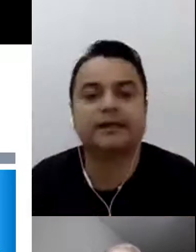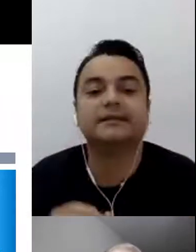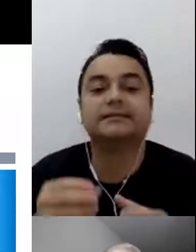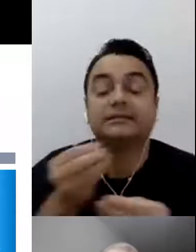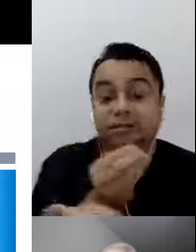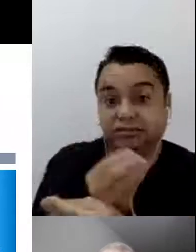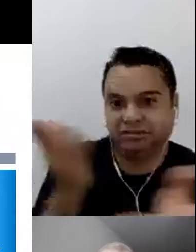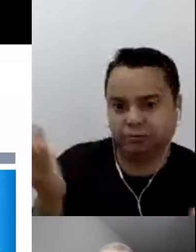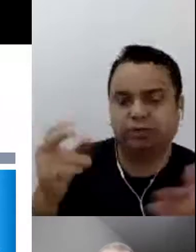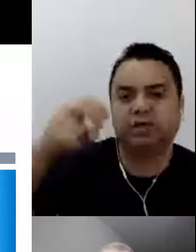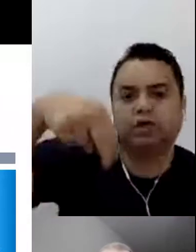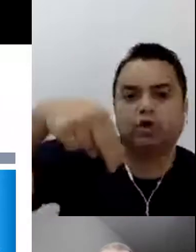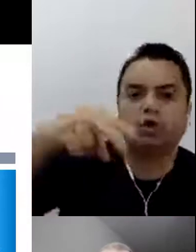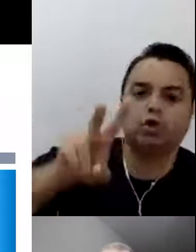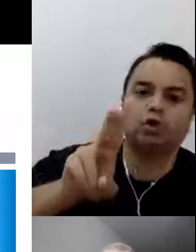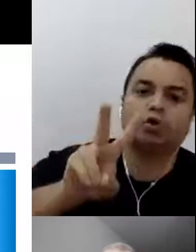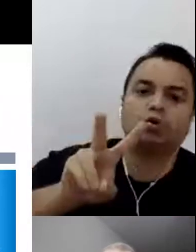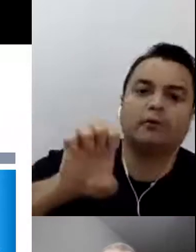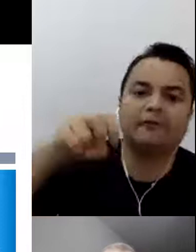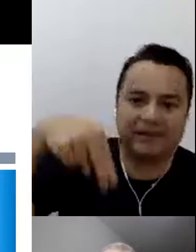distribuída em nuvem, em tempo real.